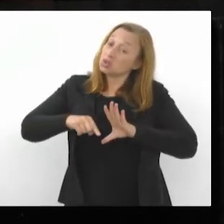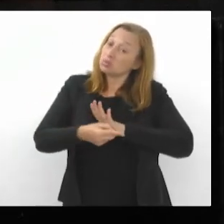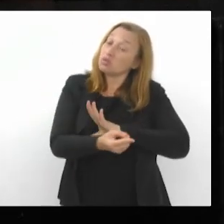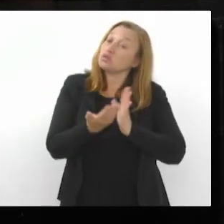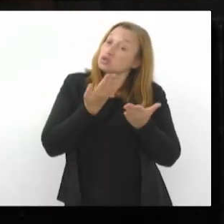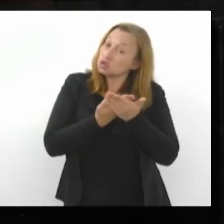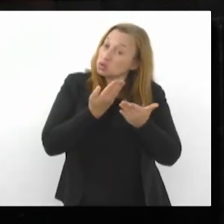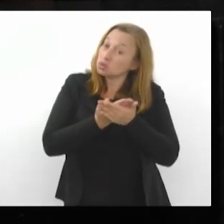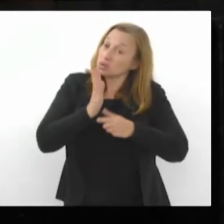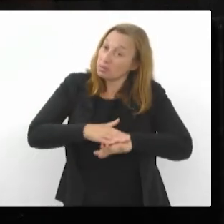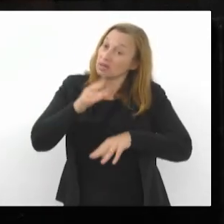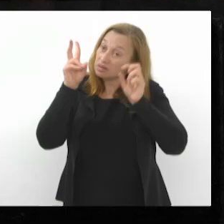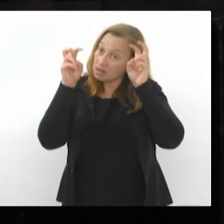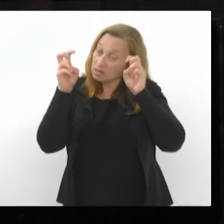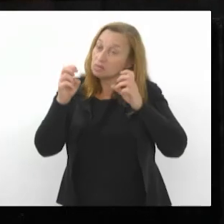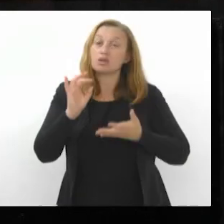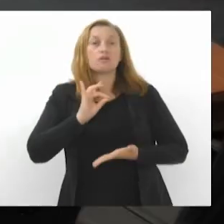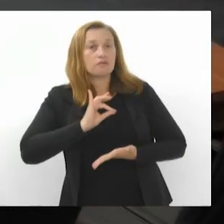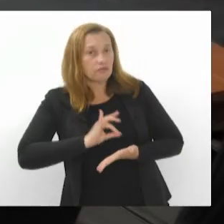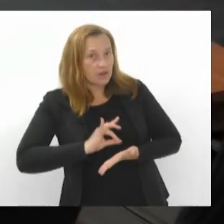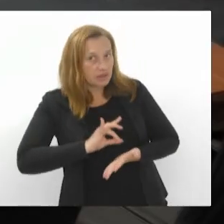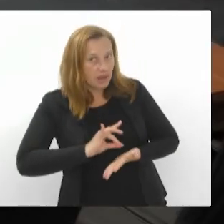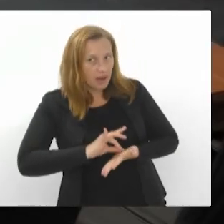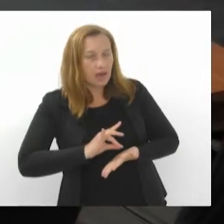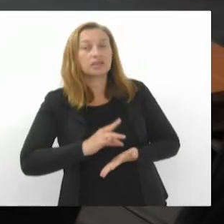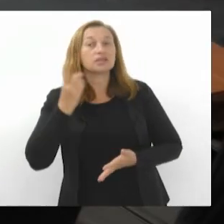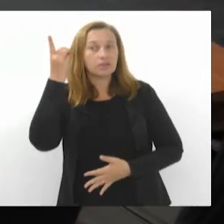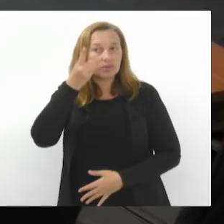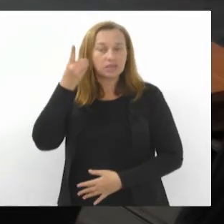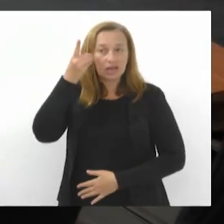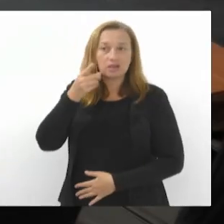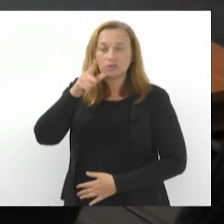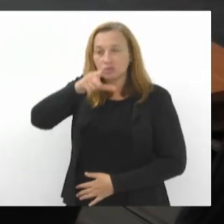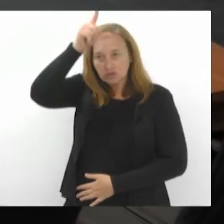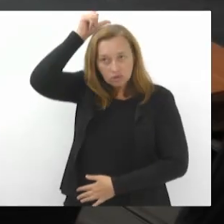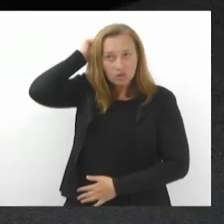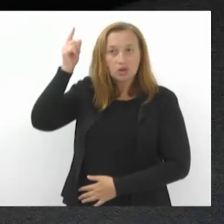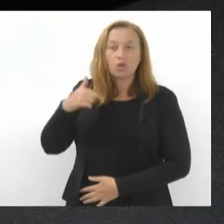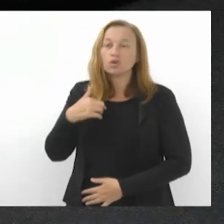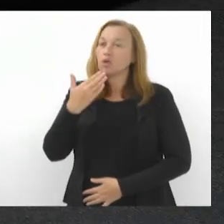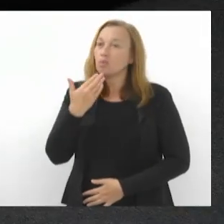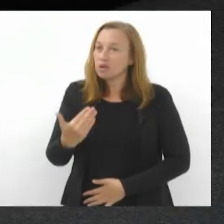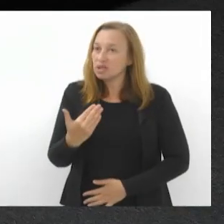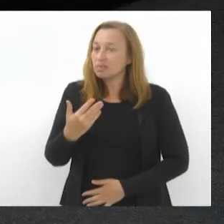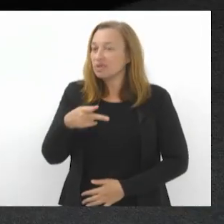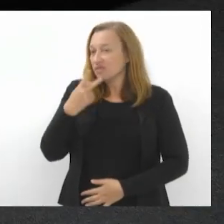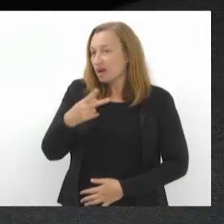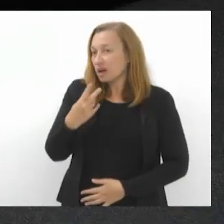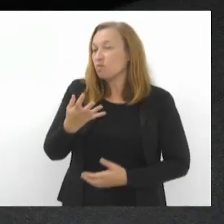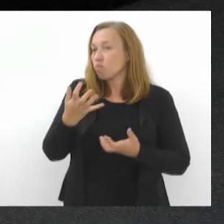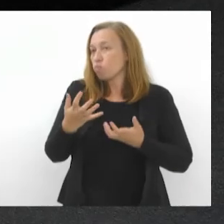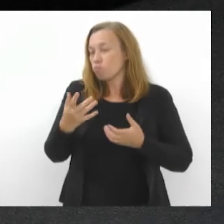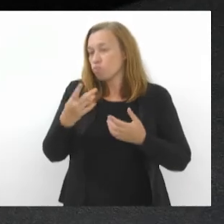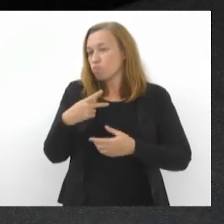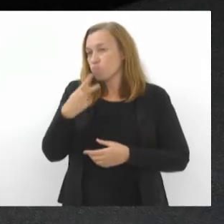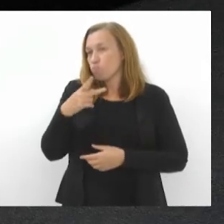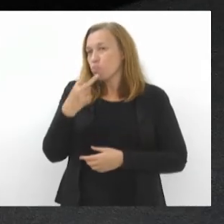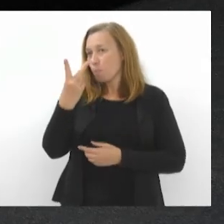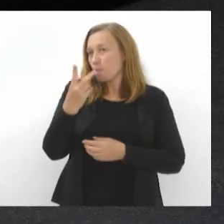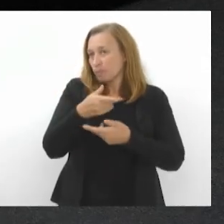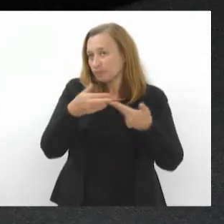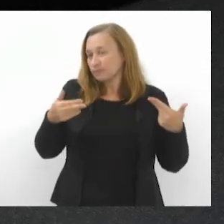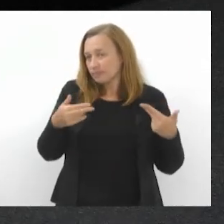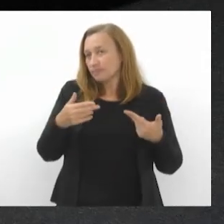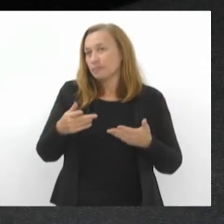nessa questão. Na Deputada verdade, Marta Rocha. deputado Luiz Paulo, quando eu pedi essa parte, eu queria fazer duas ponderações, e